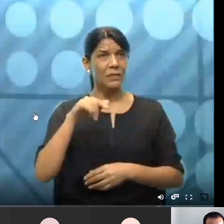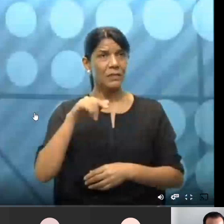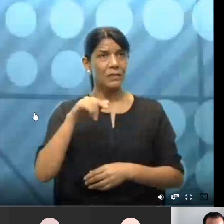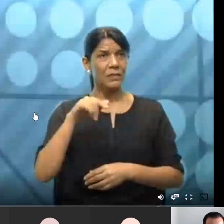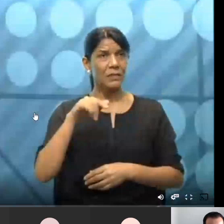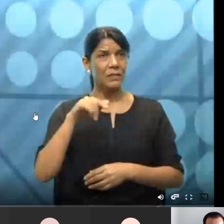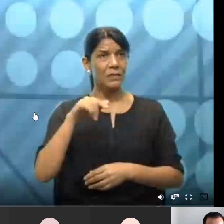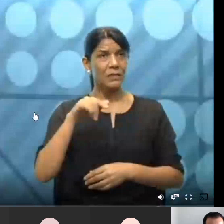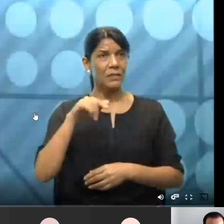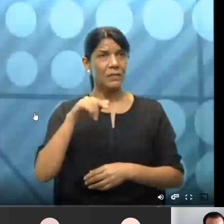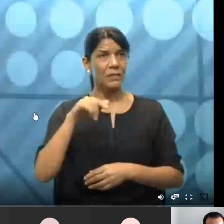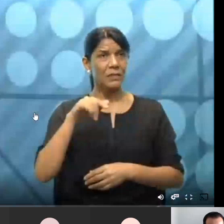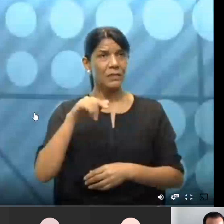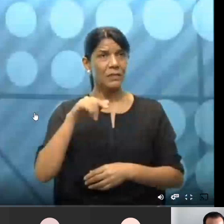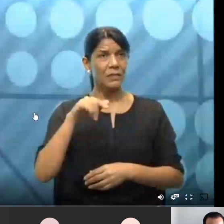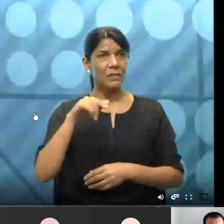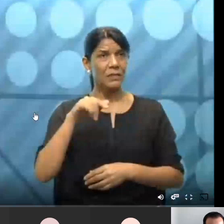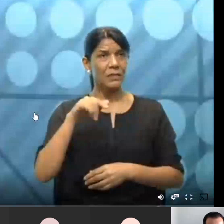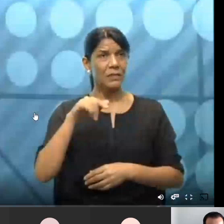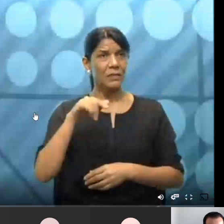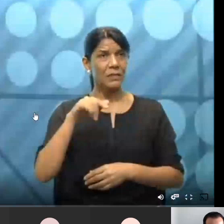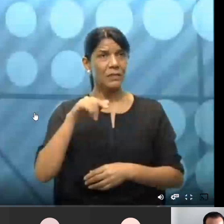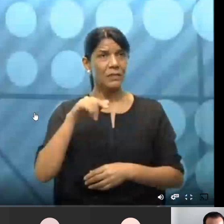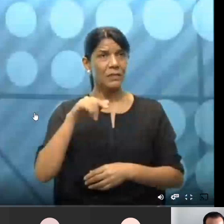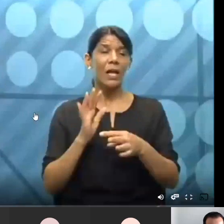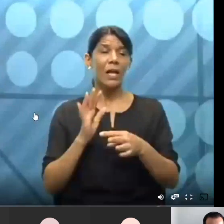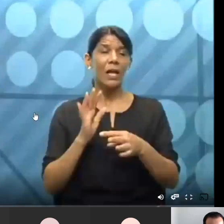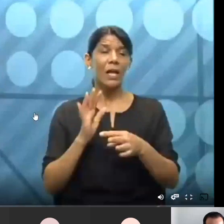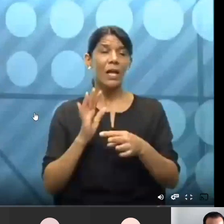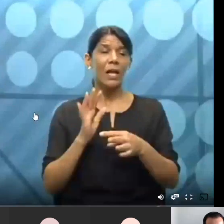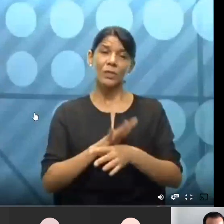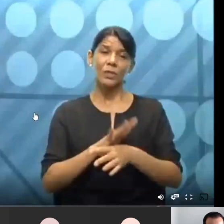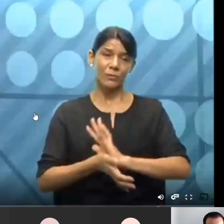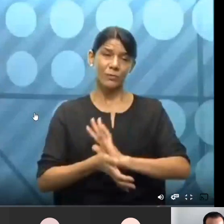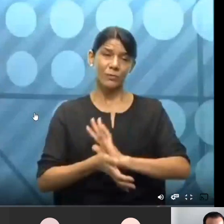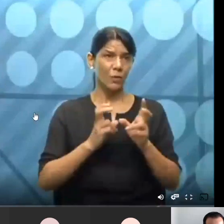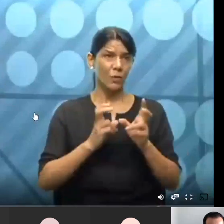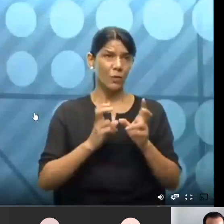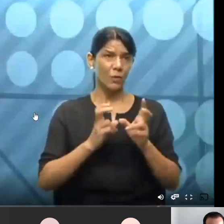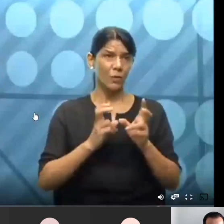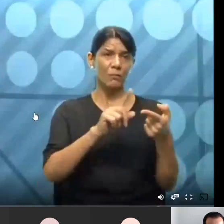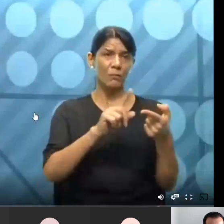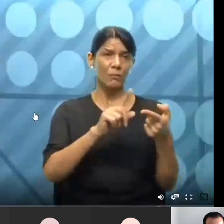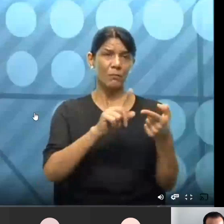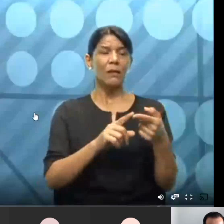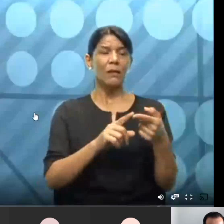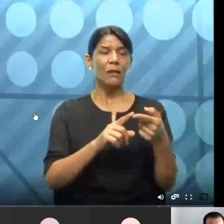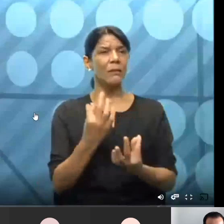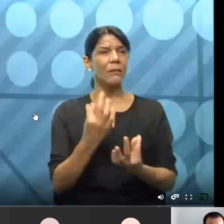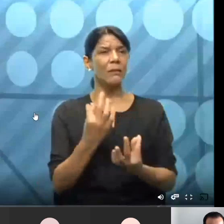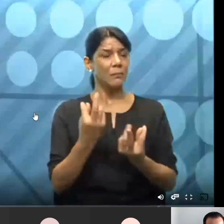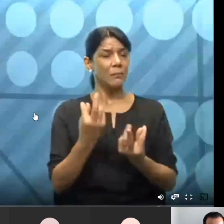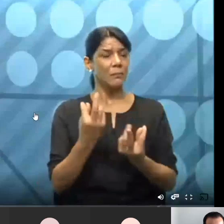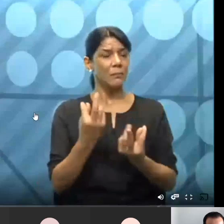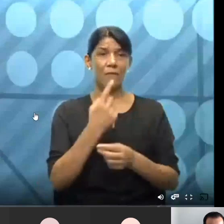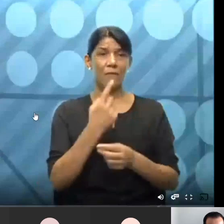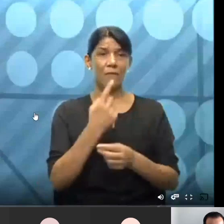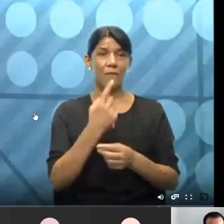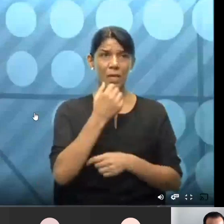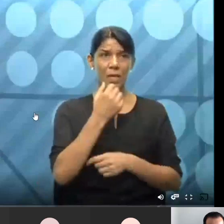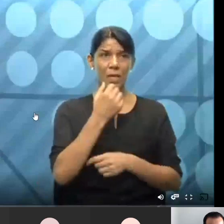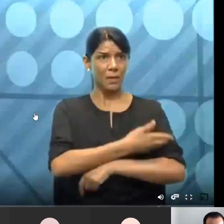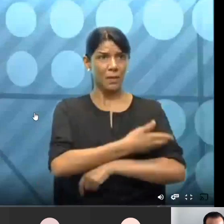importante na destruição do câncer. Mas vocês já ouviram falar que existe quimioterapia vermelha e quimioterapia branca. Não